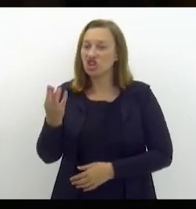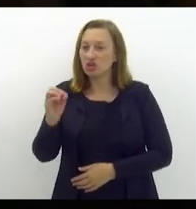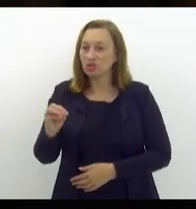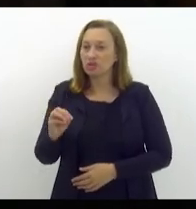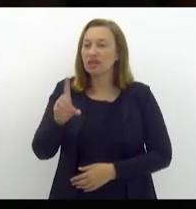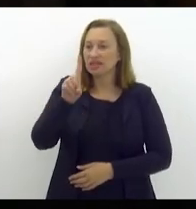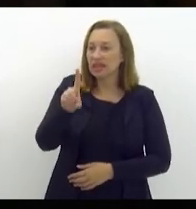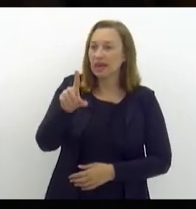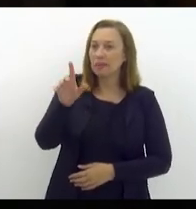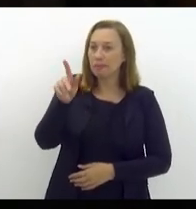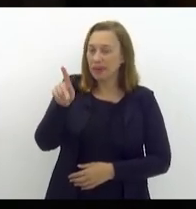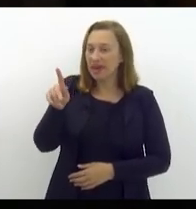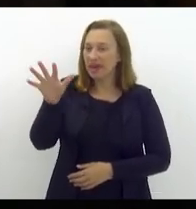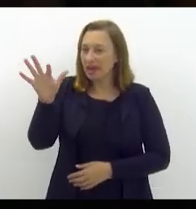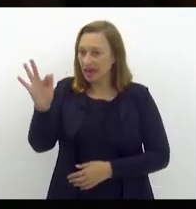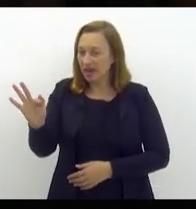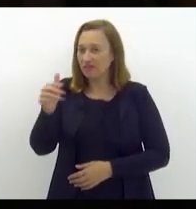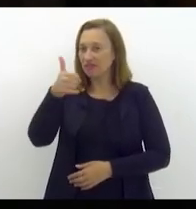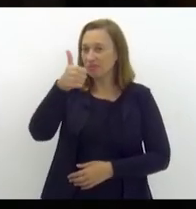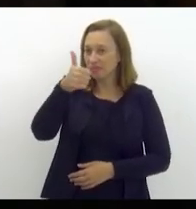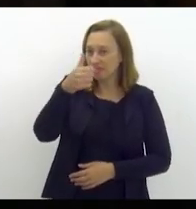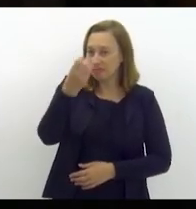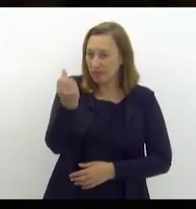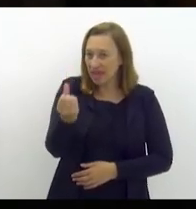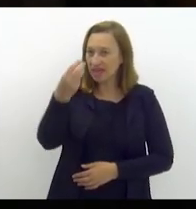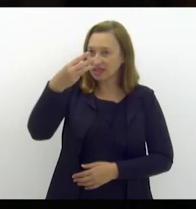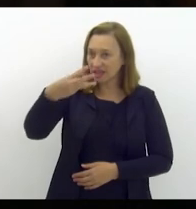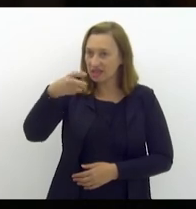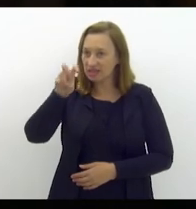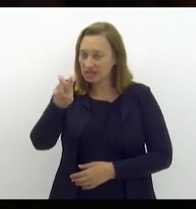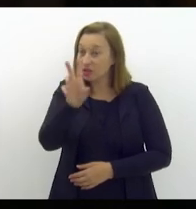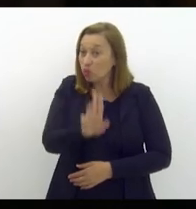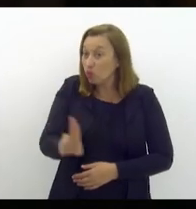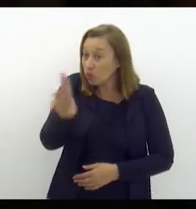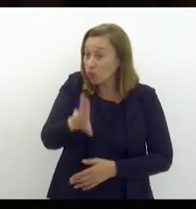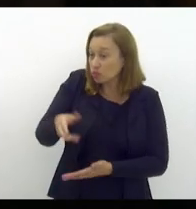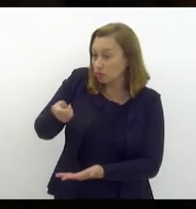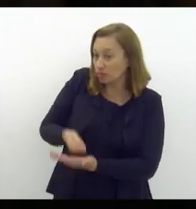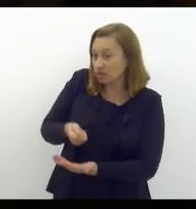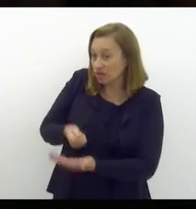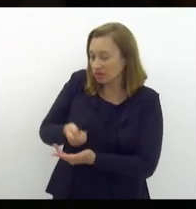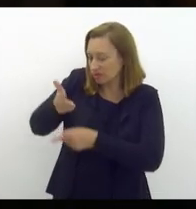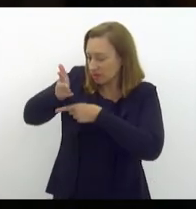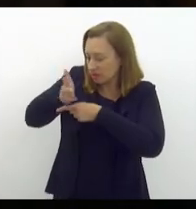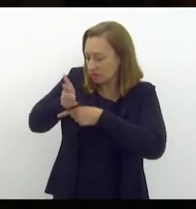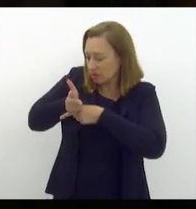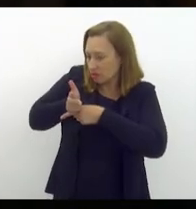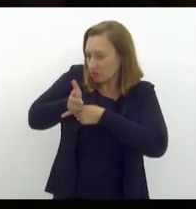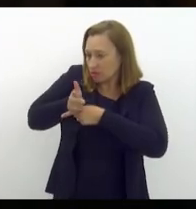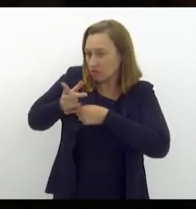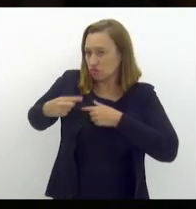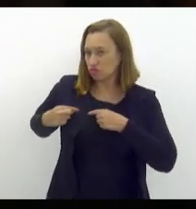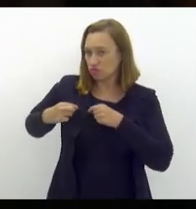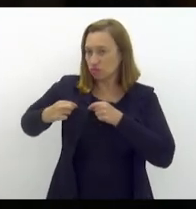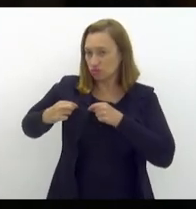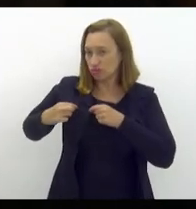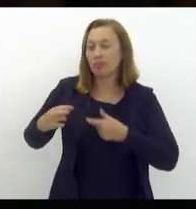que garantiu ali a obrigatoriedade do uso das câmeras